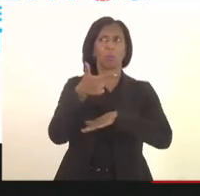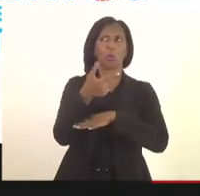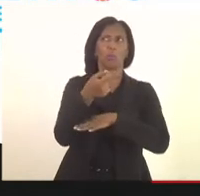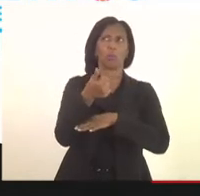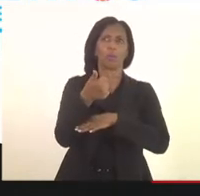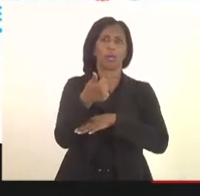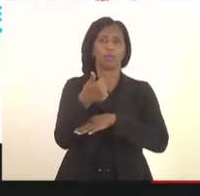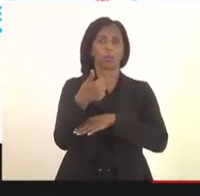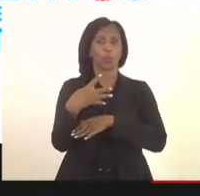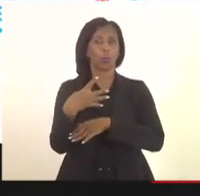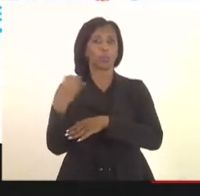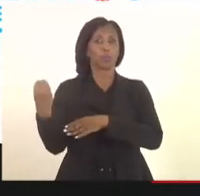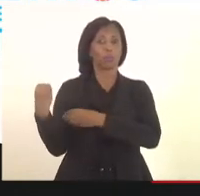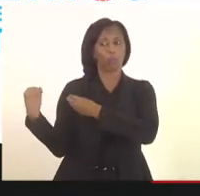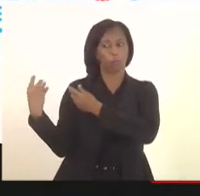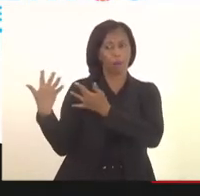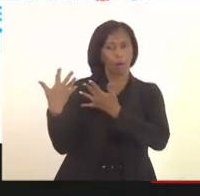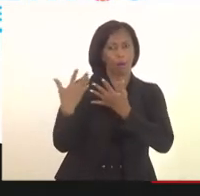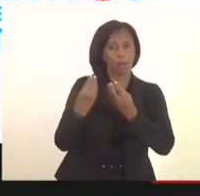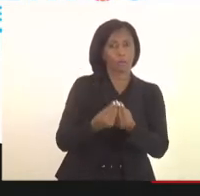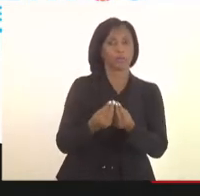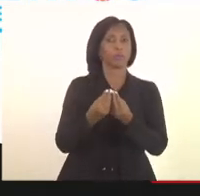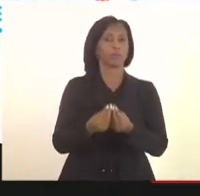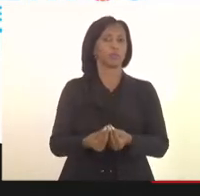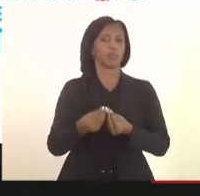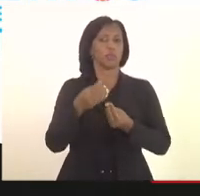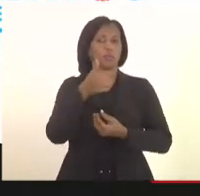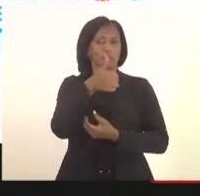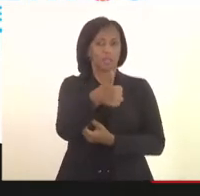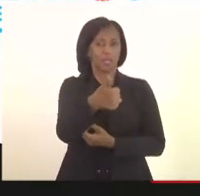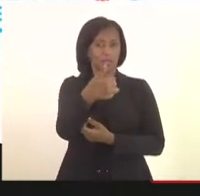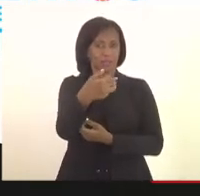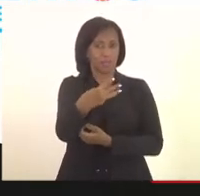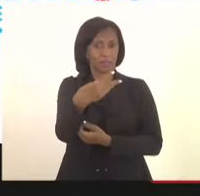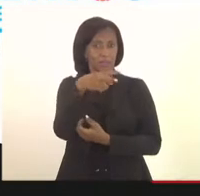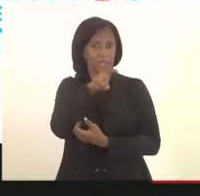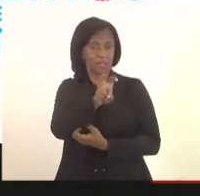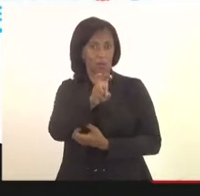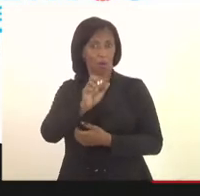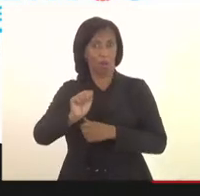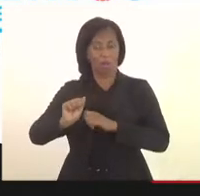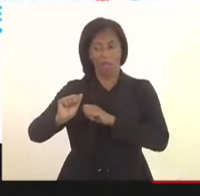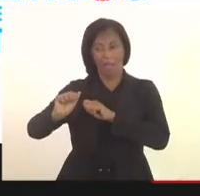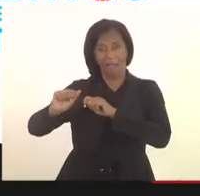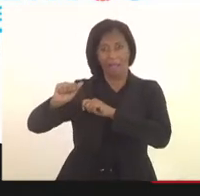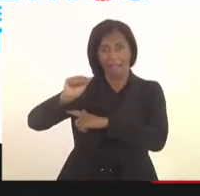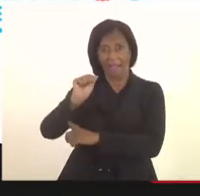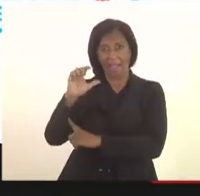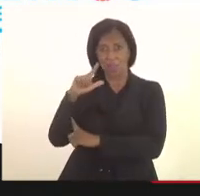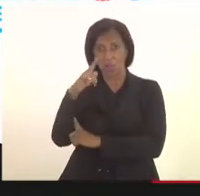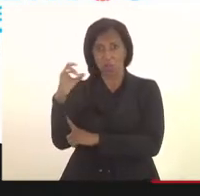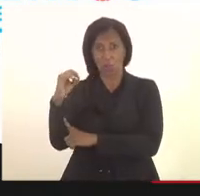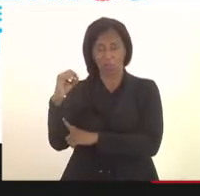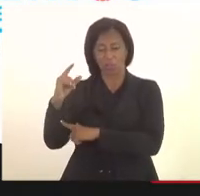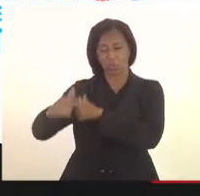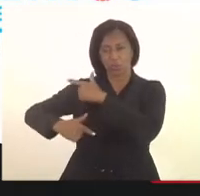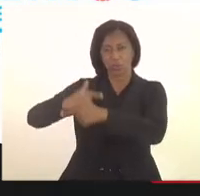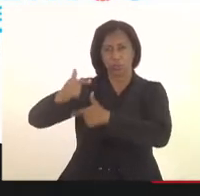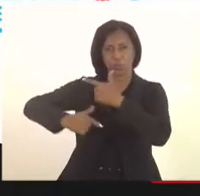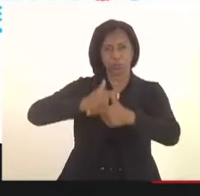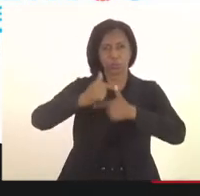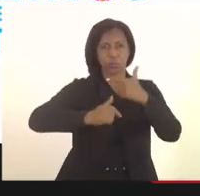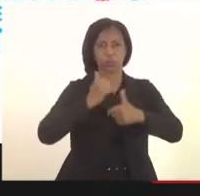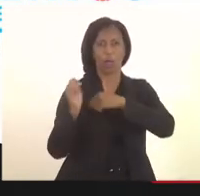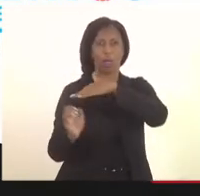nos permitiu, de lá para cá, implementar 135 ações que vem tornando a nossa atuação